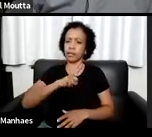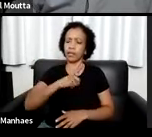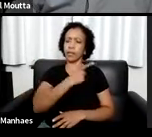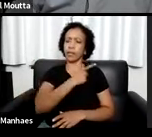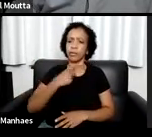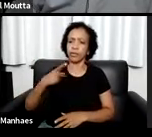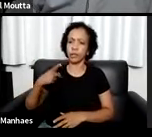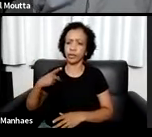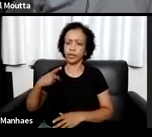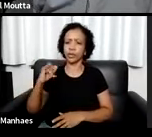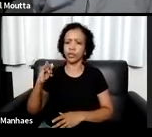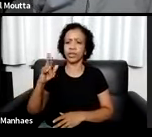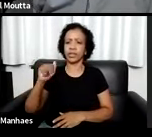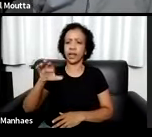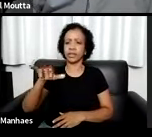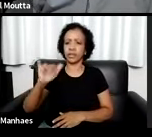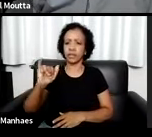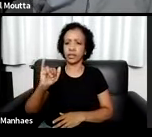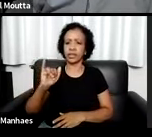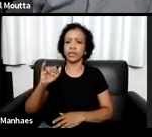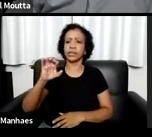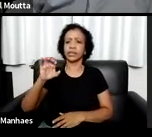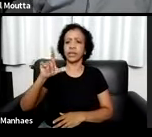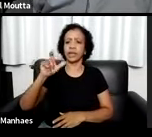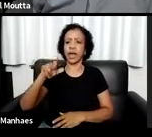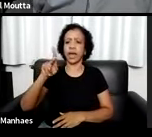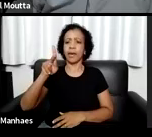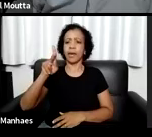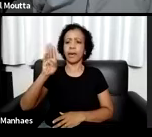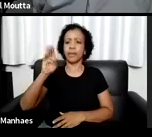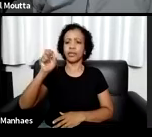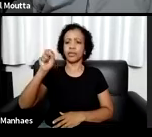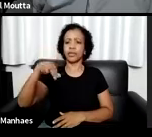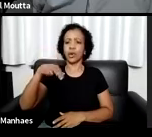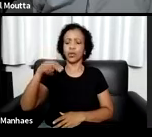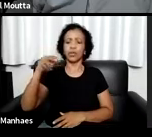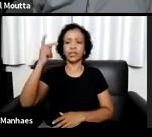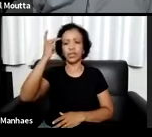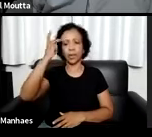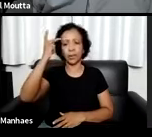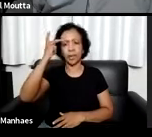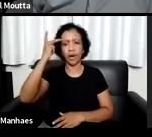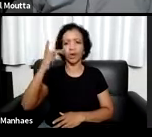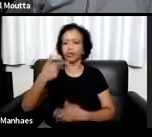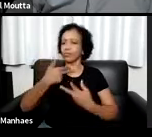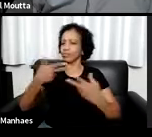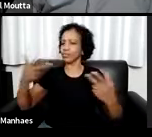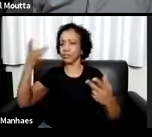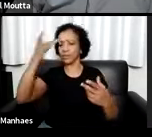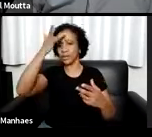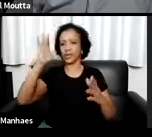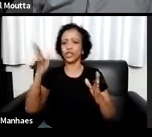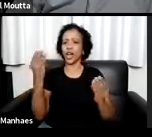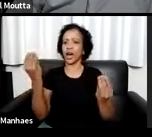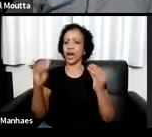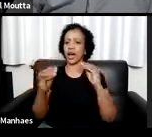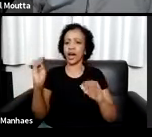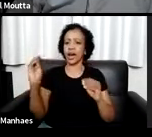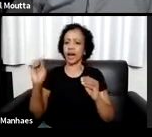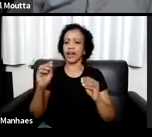conosco, Iraci Lobo, Cleverson Pereira Vale aí de São Paulo. Tanta gente já está conectada aqui conosco. Nós